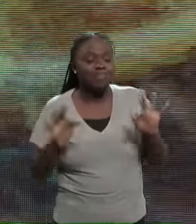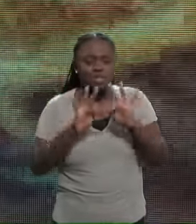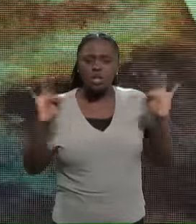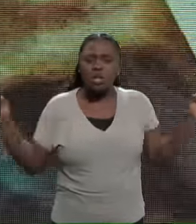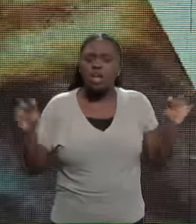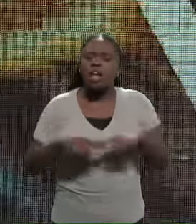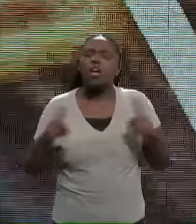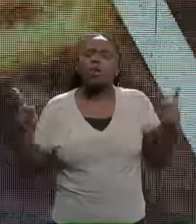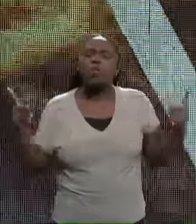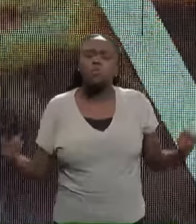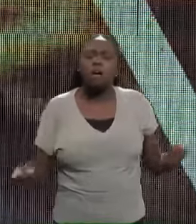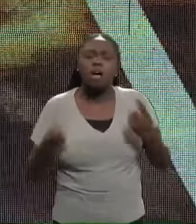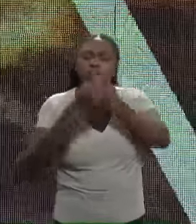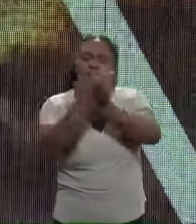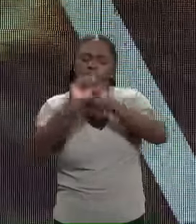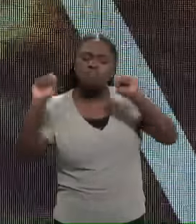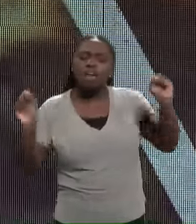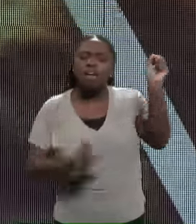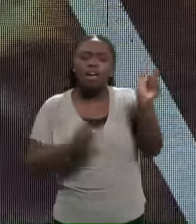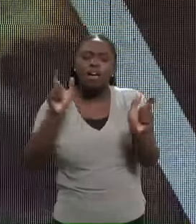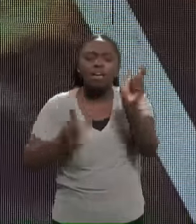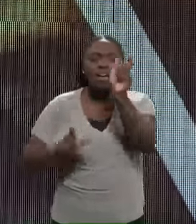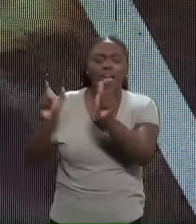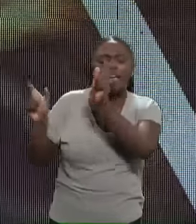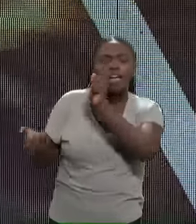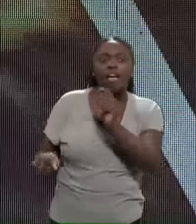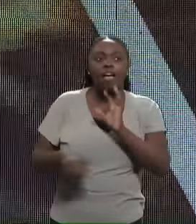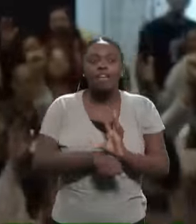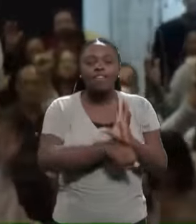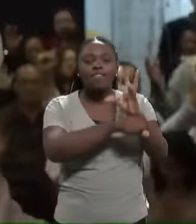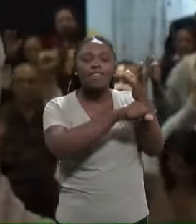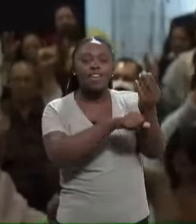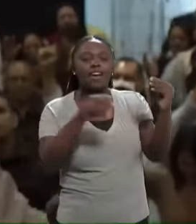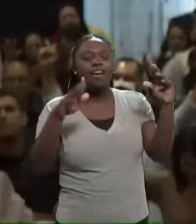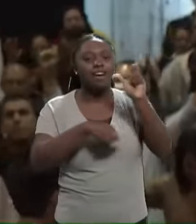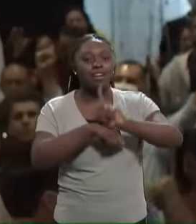que vai quebrar cadeia. Igreja Lagoinha,